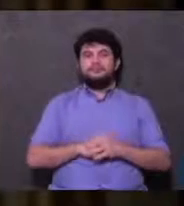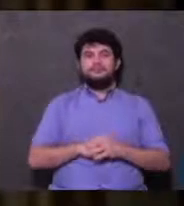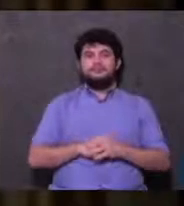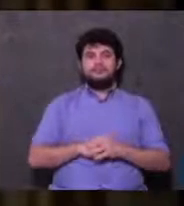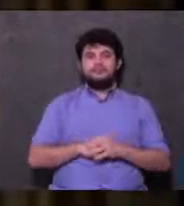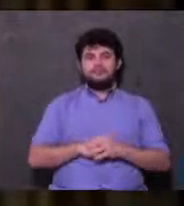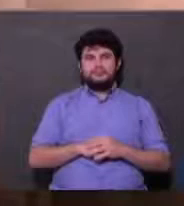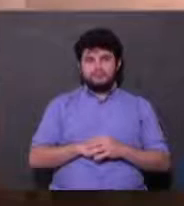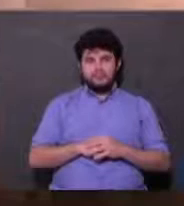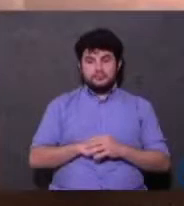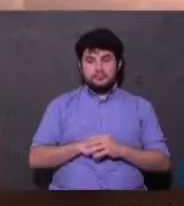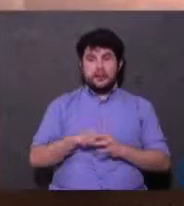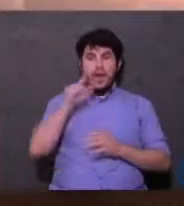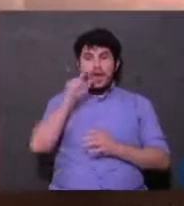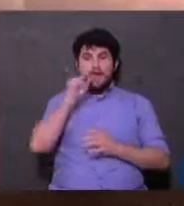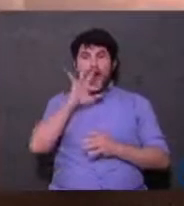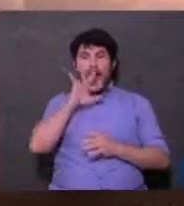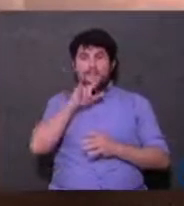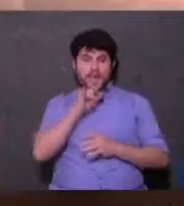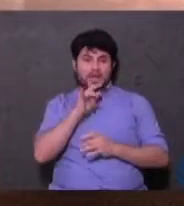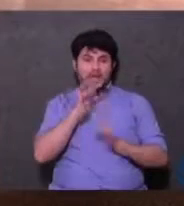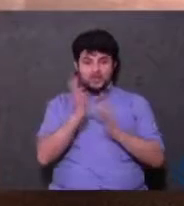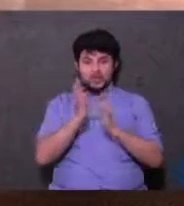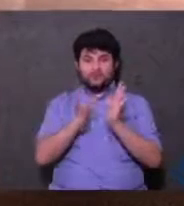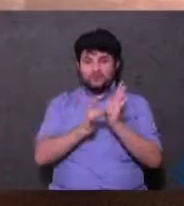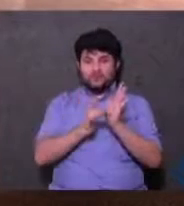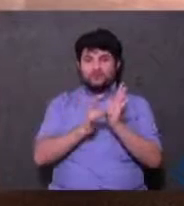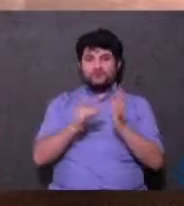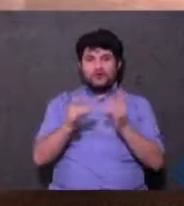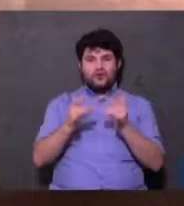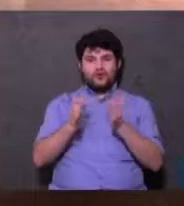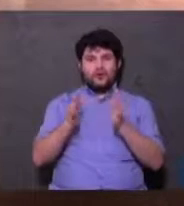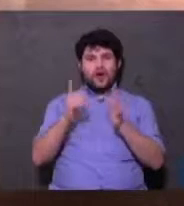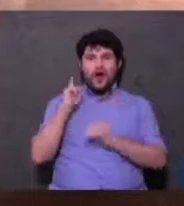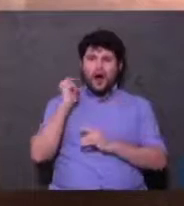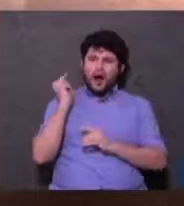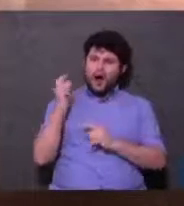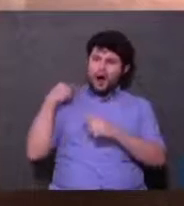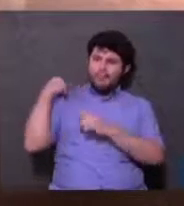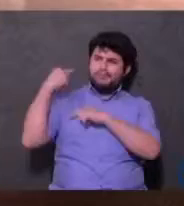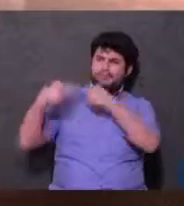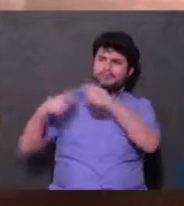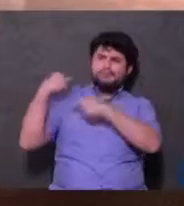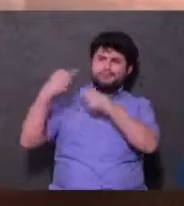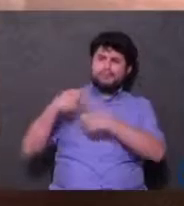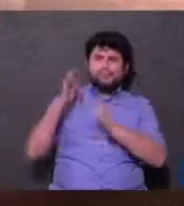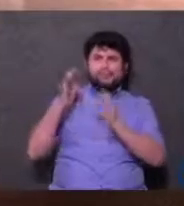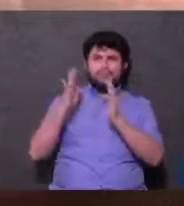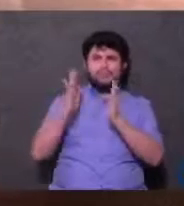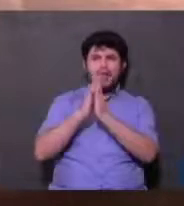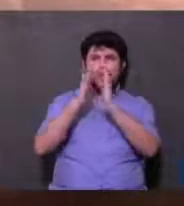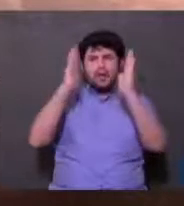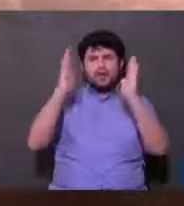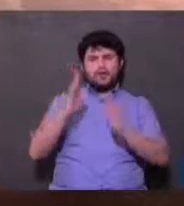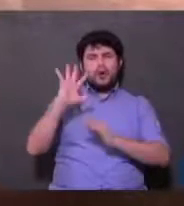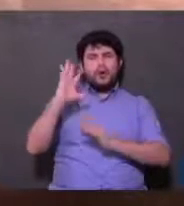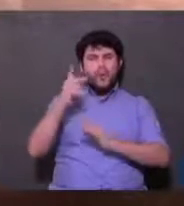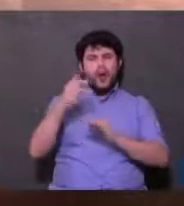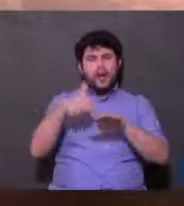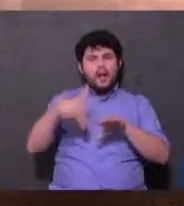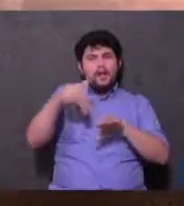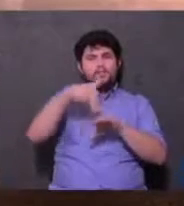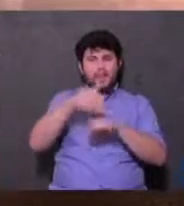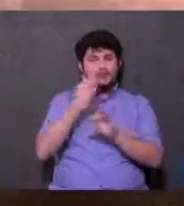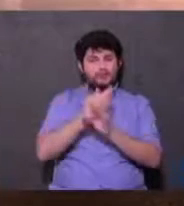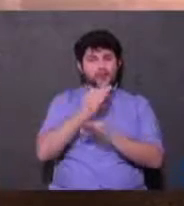Rodzice jego chodzili co roku do Jerozolimy na święto Paschy. Gdy miał lat 12, udali